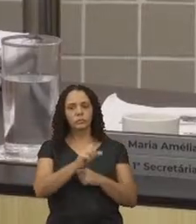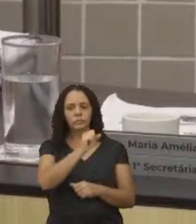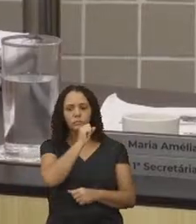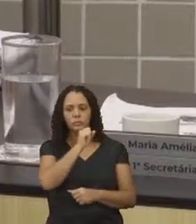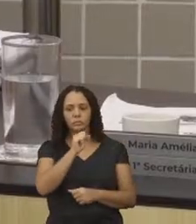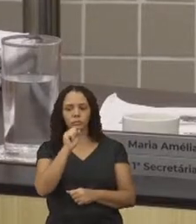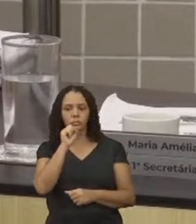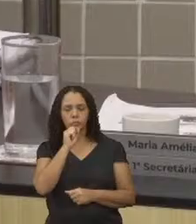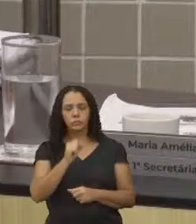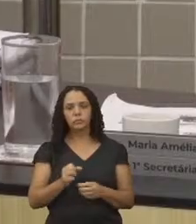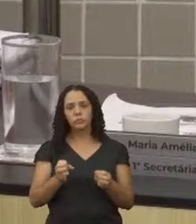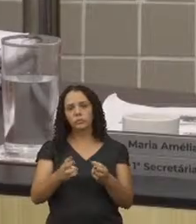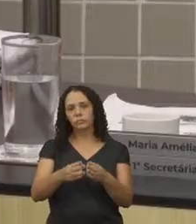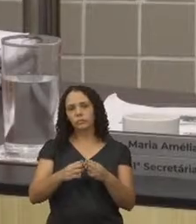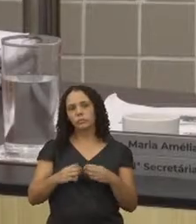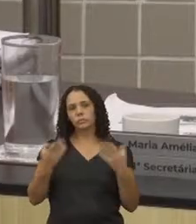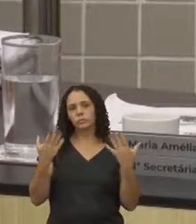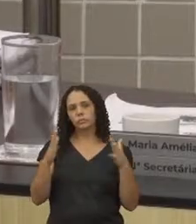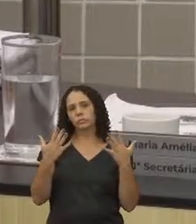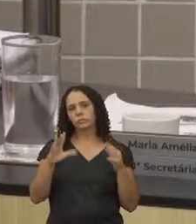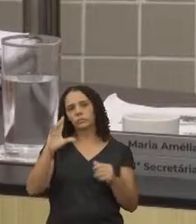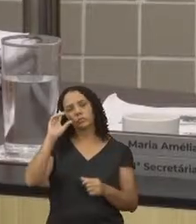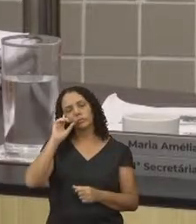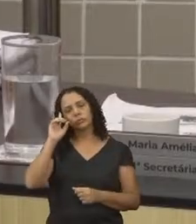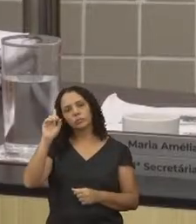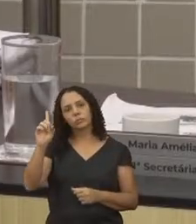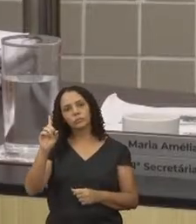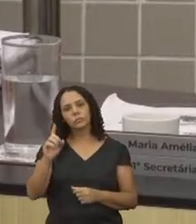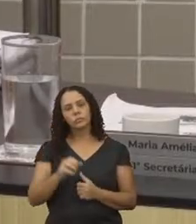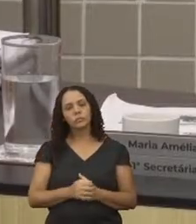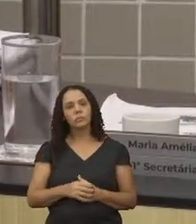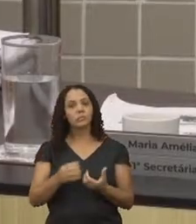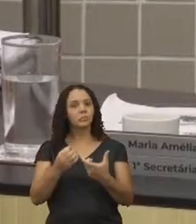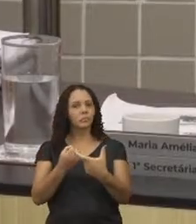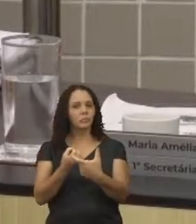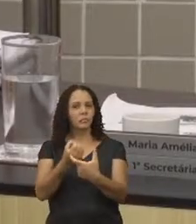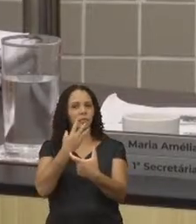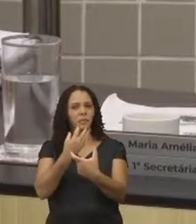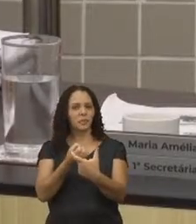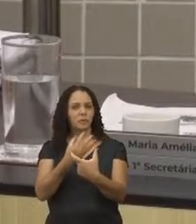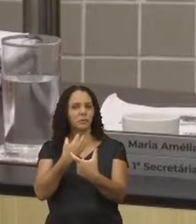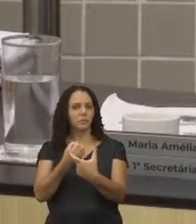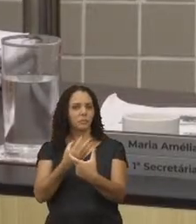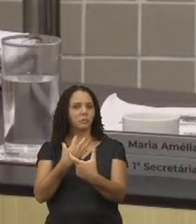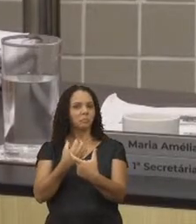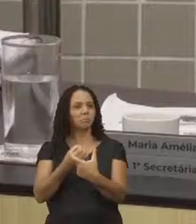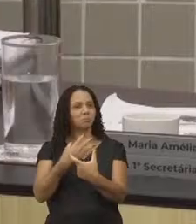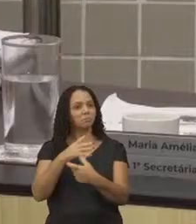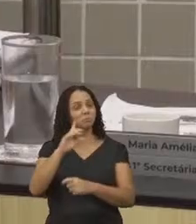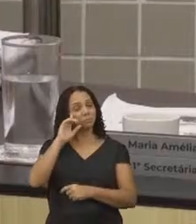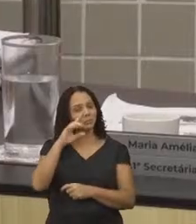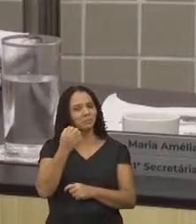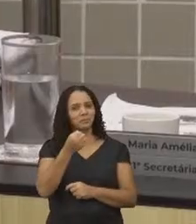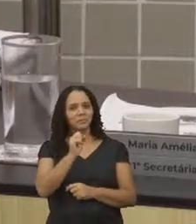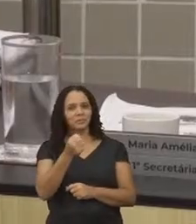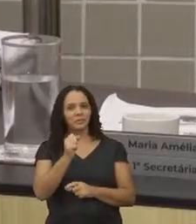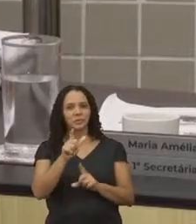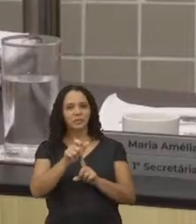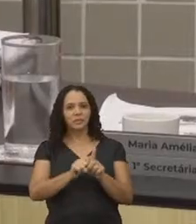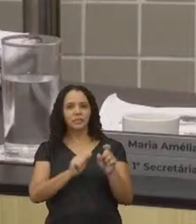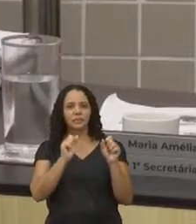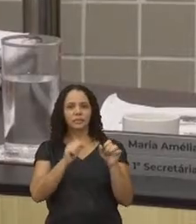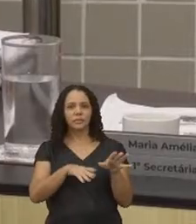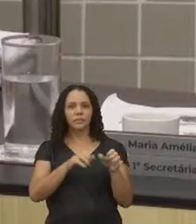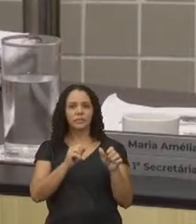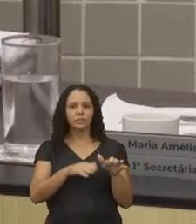Salvador. Moção comemorativa pelo transcurso do Dia da Alfabetização, 8 de